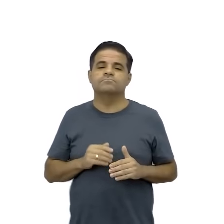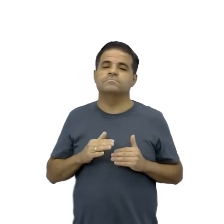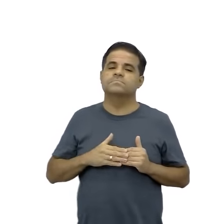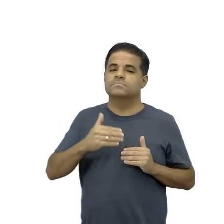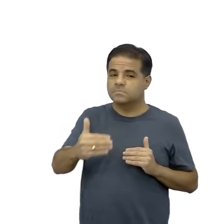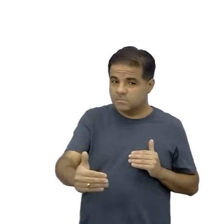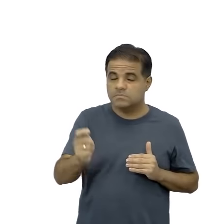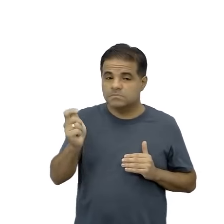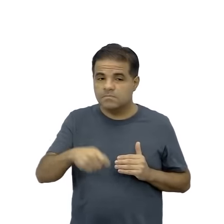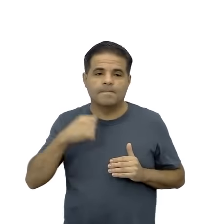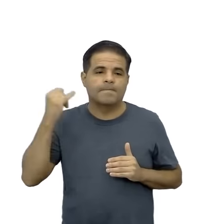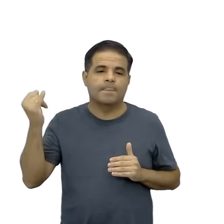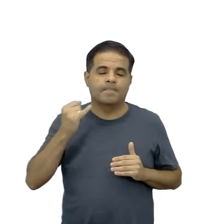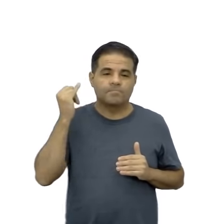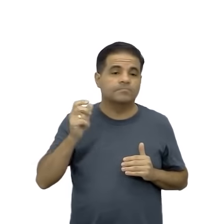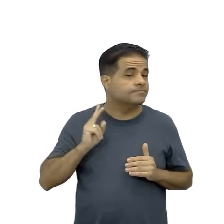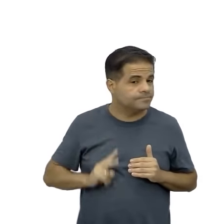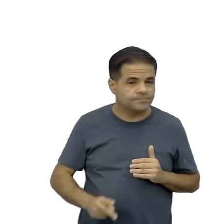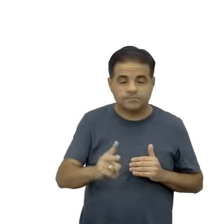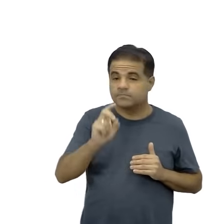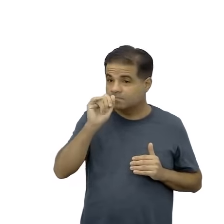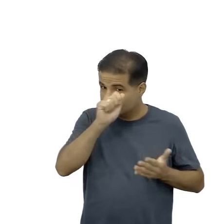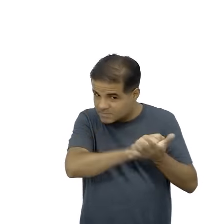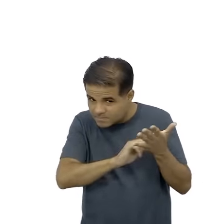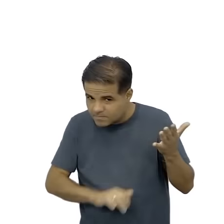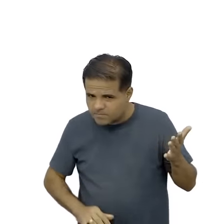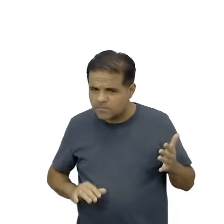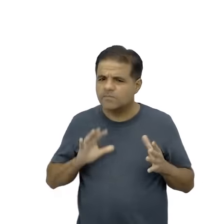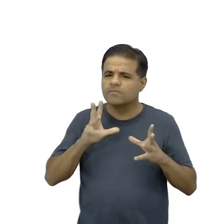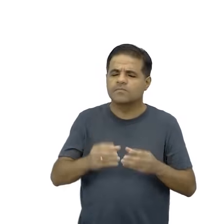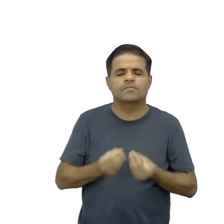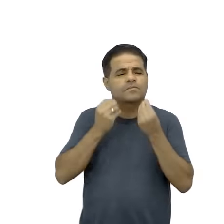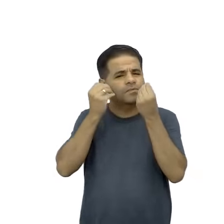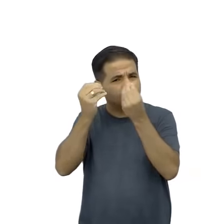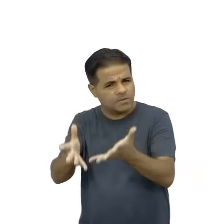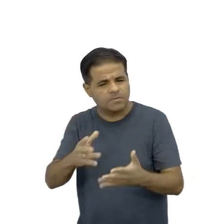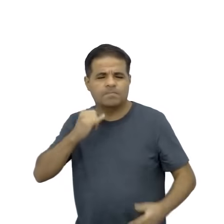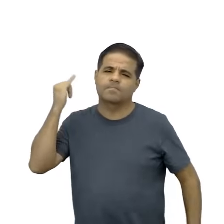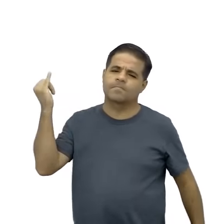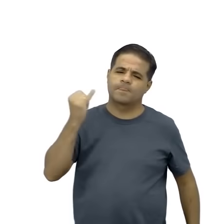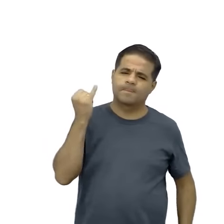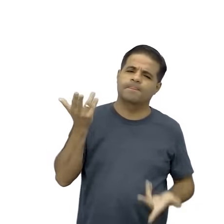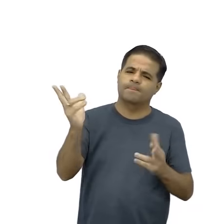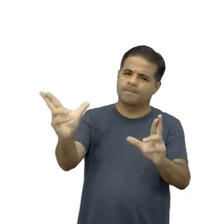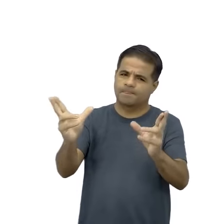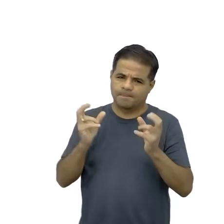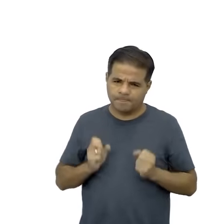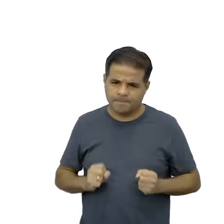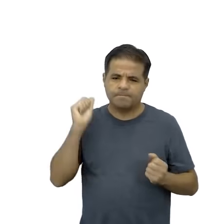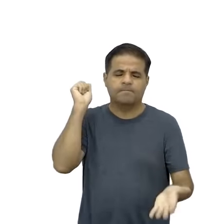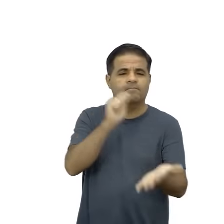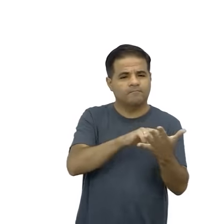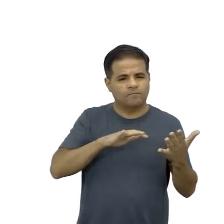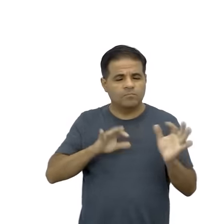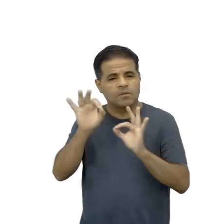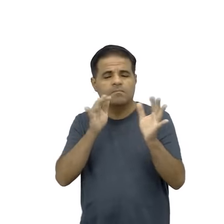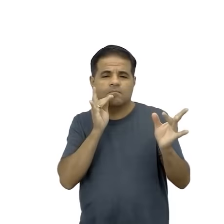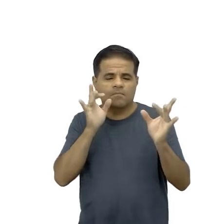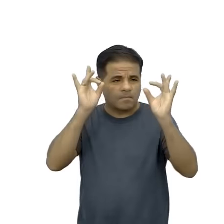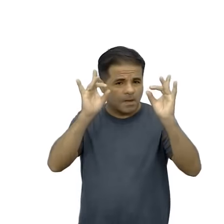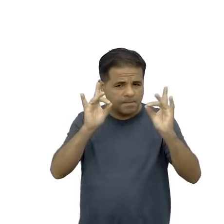forma é importante, e sempre que essas atividades foram entregues, é importante receber essas atividades e preparar